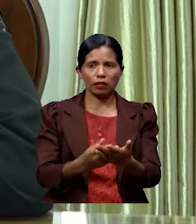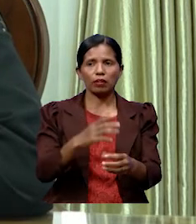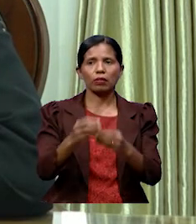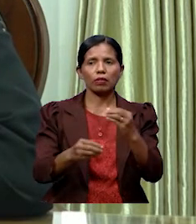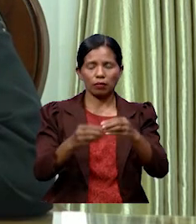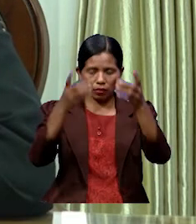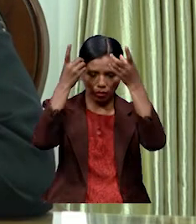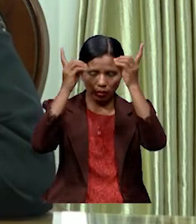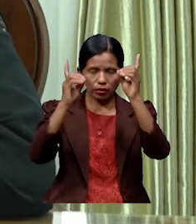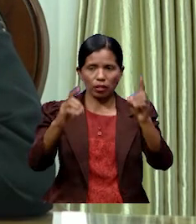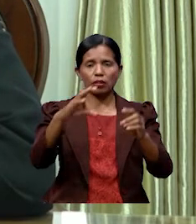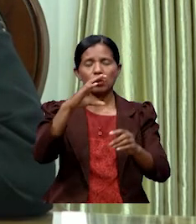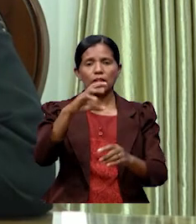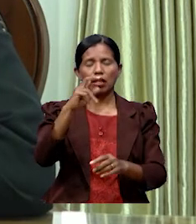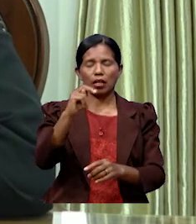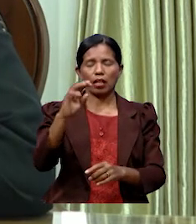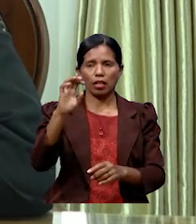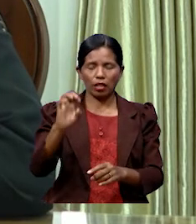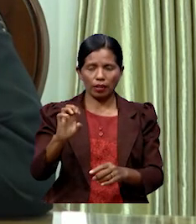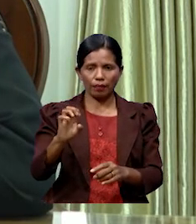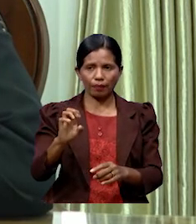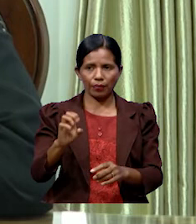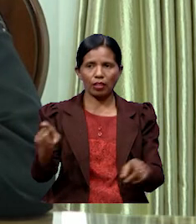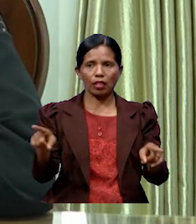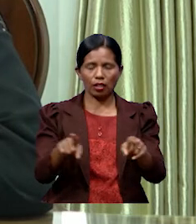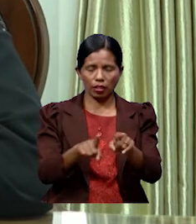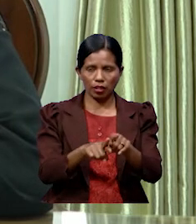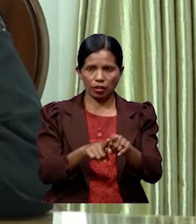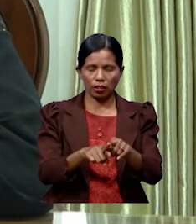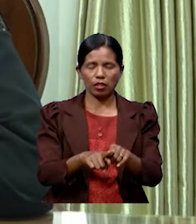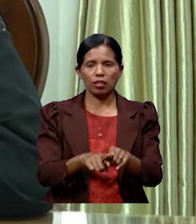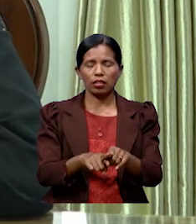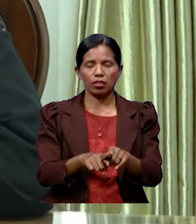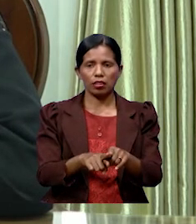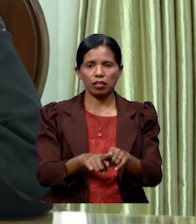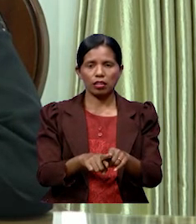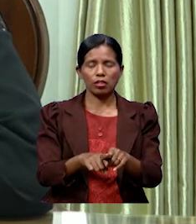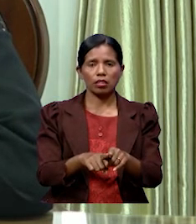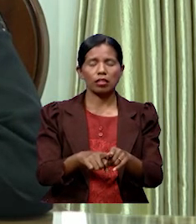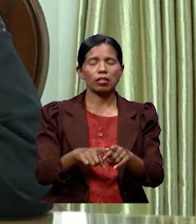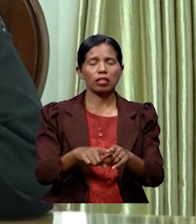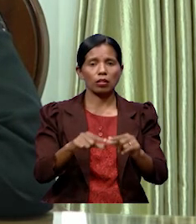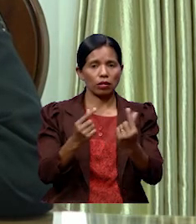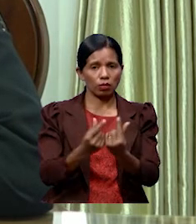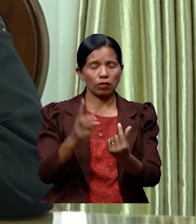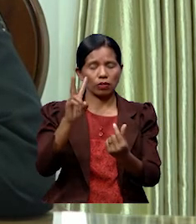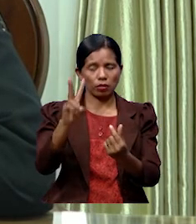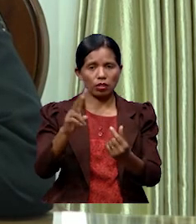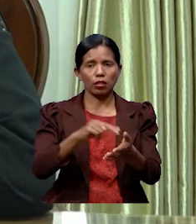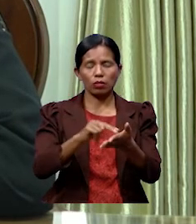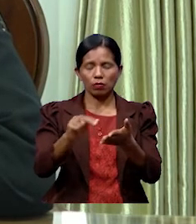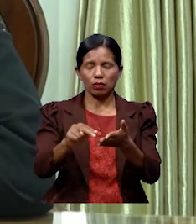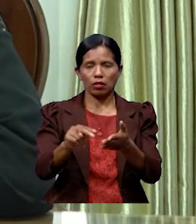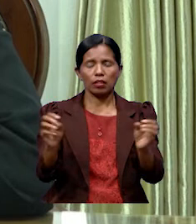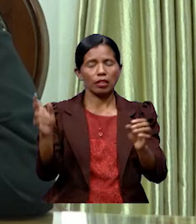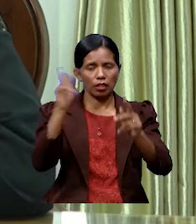decisão CNE, né? Nessa parte rua mais alegre, cata minha nulo galai. E a